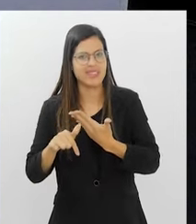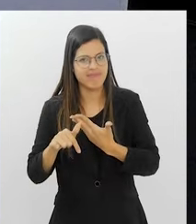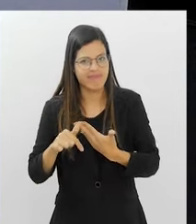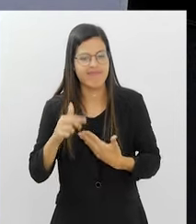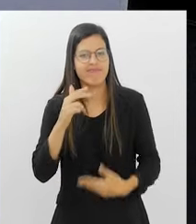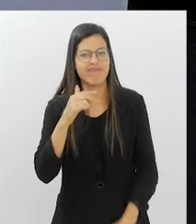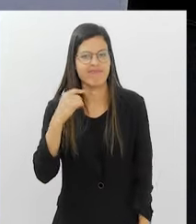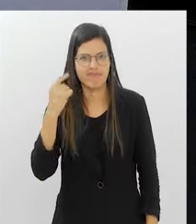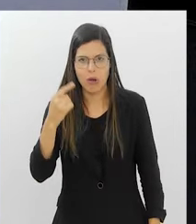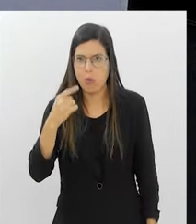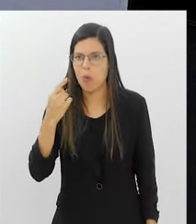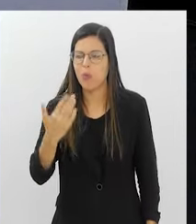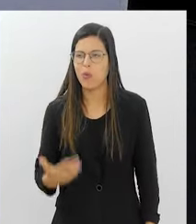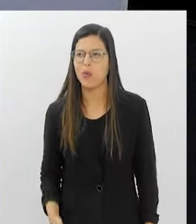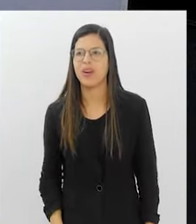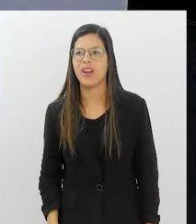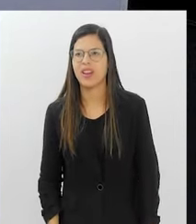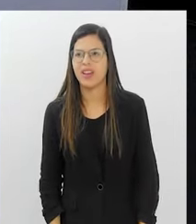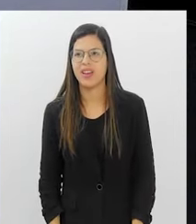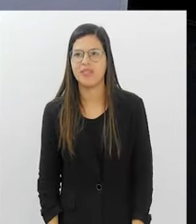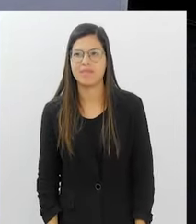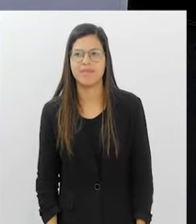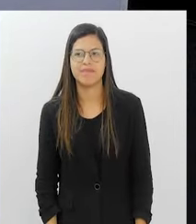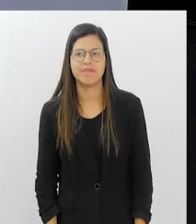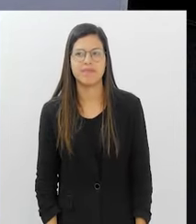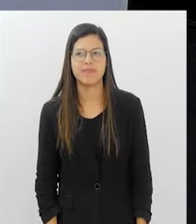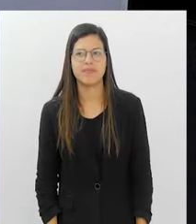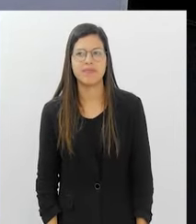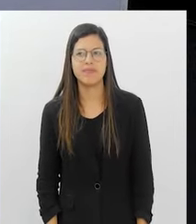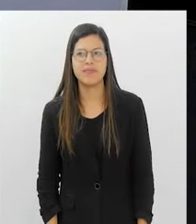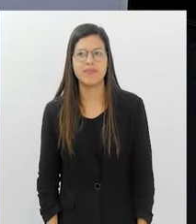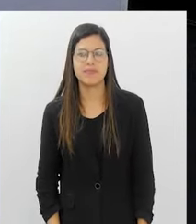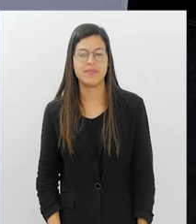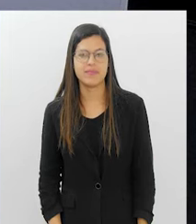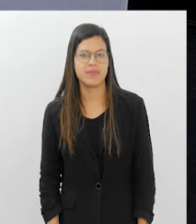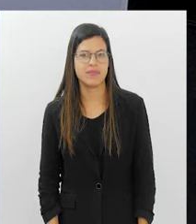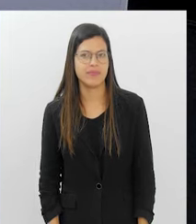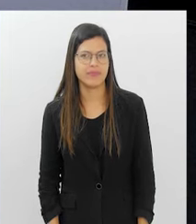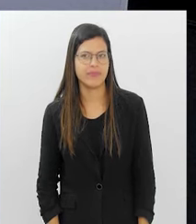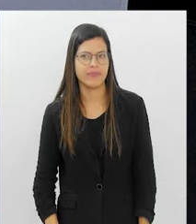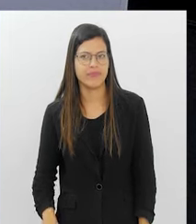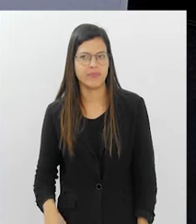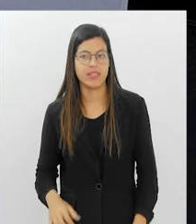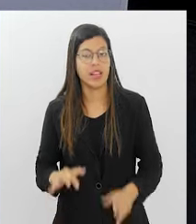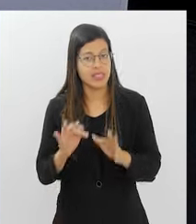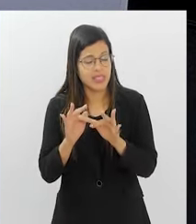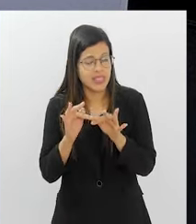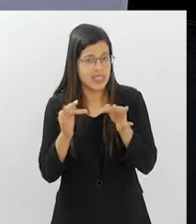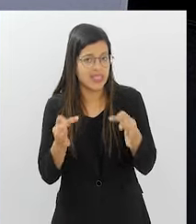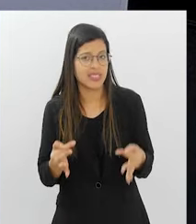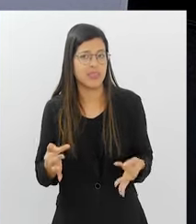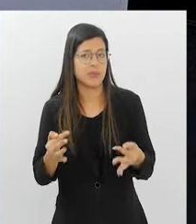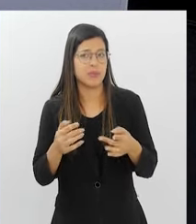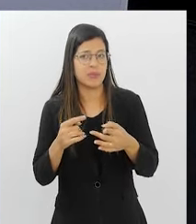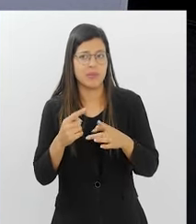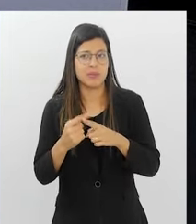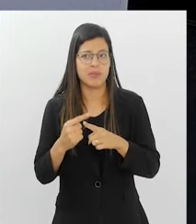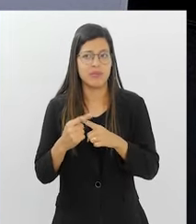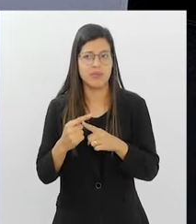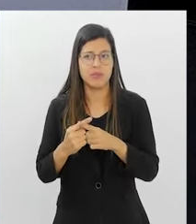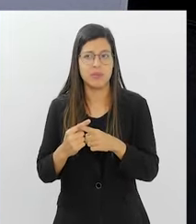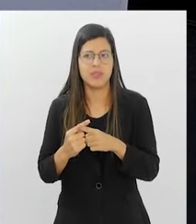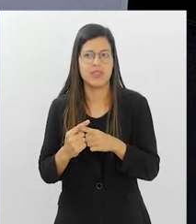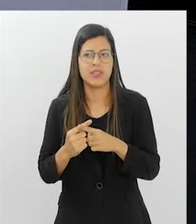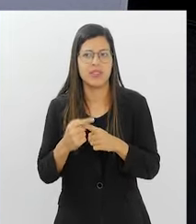uma loucura melhor presente que você tem o melhor pagamento nota que e foi e e simples né porque a